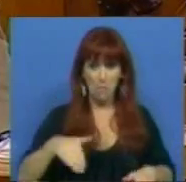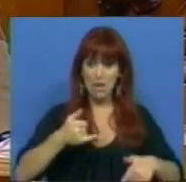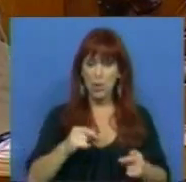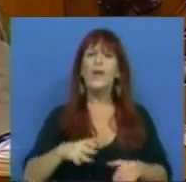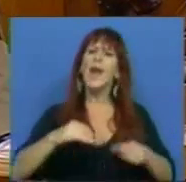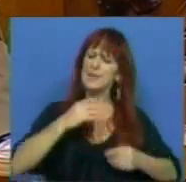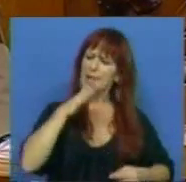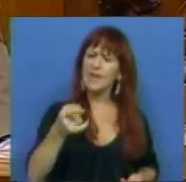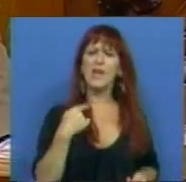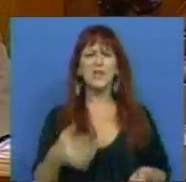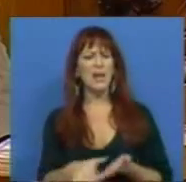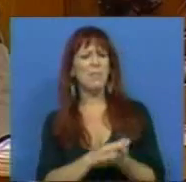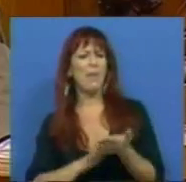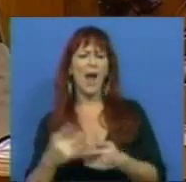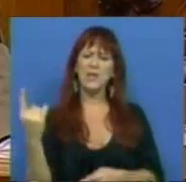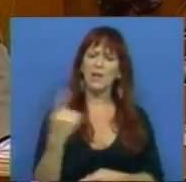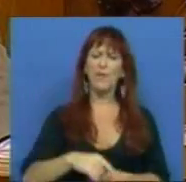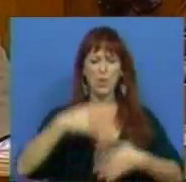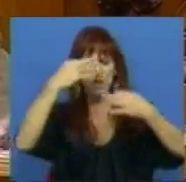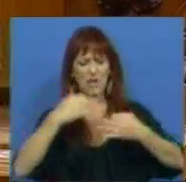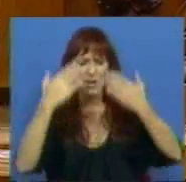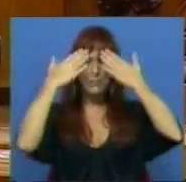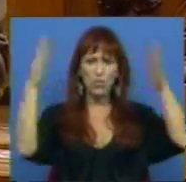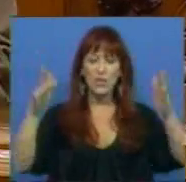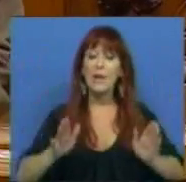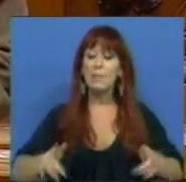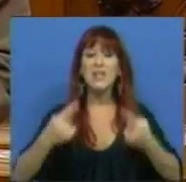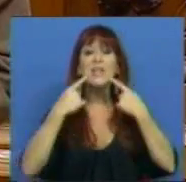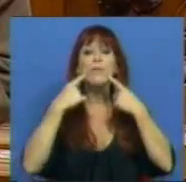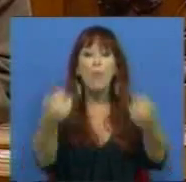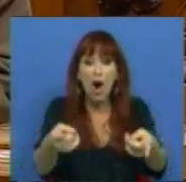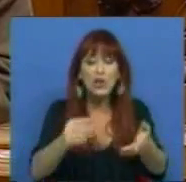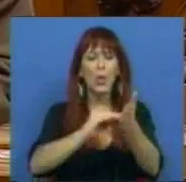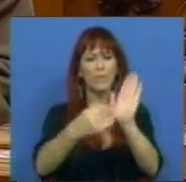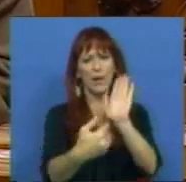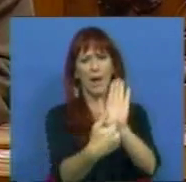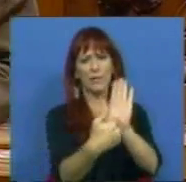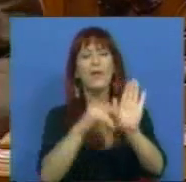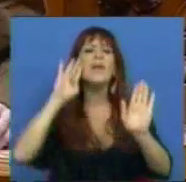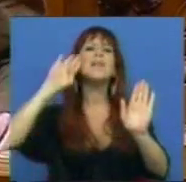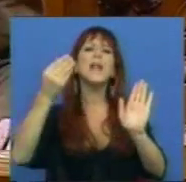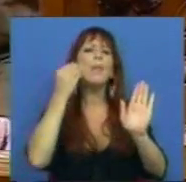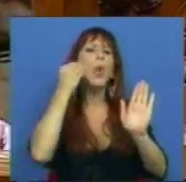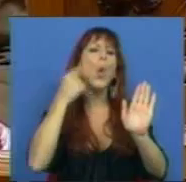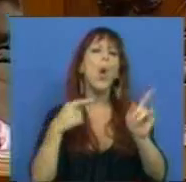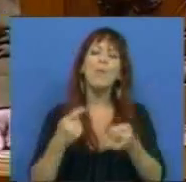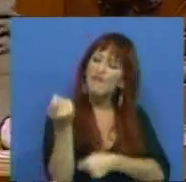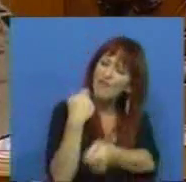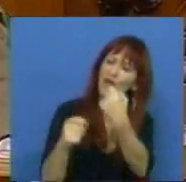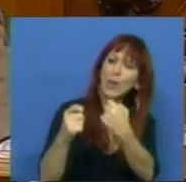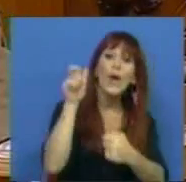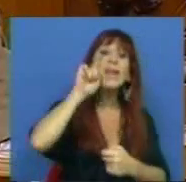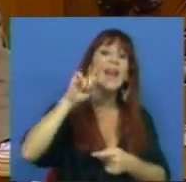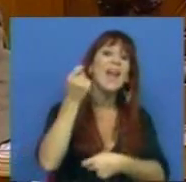aceita, diz ele, o mais elementar dever da decência democrática, deve divulgar o seu contrato para que se saiba em que condições vendeu